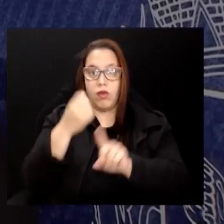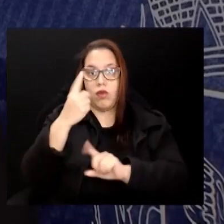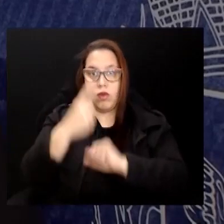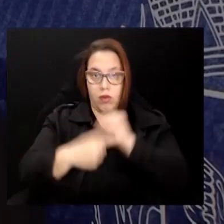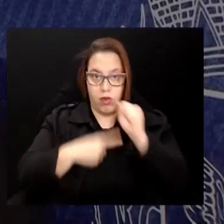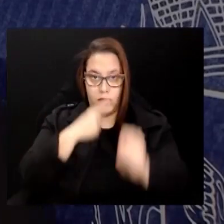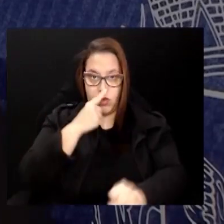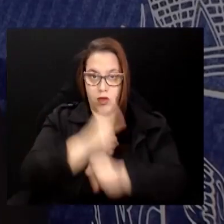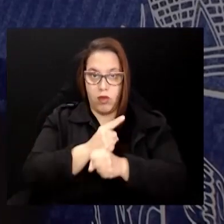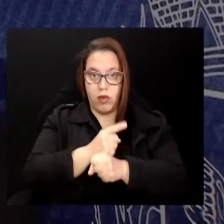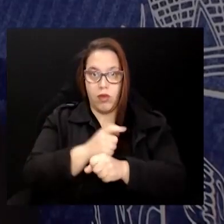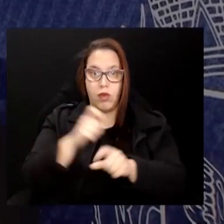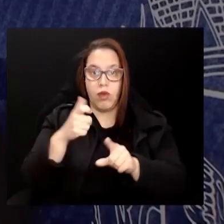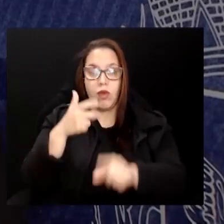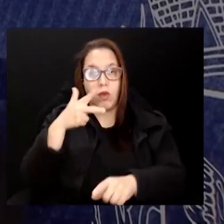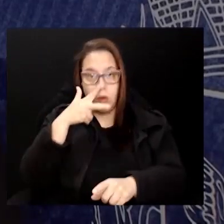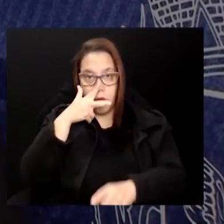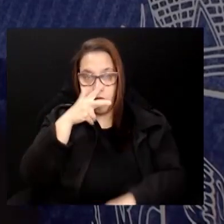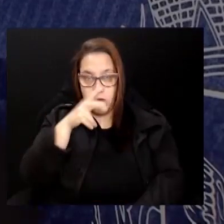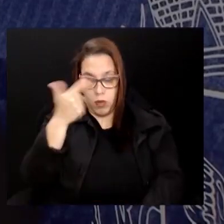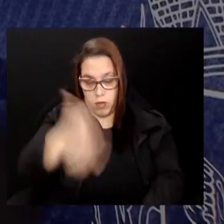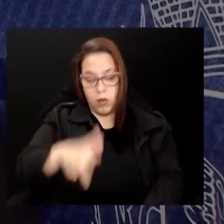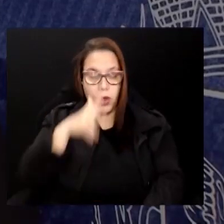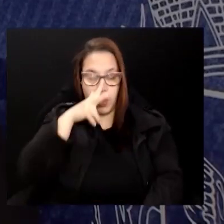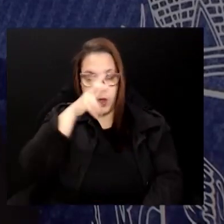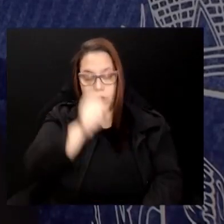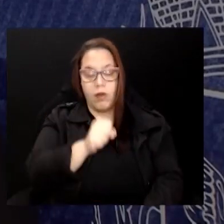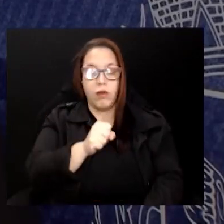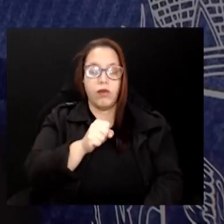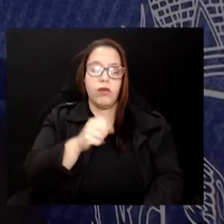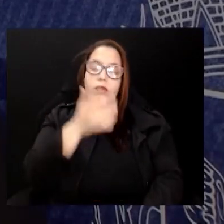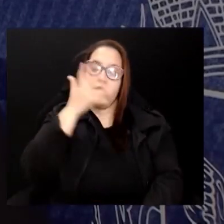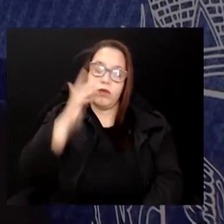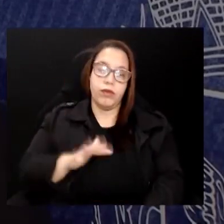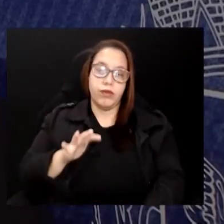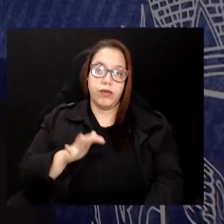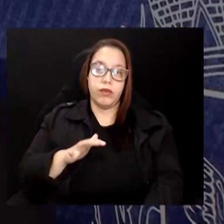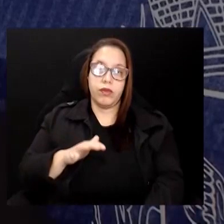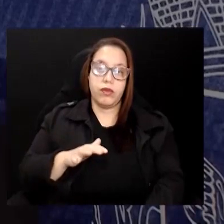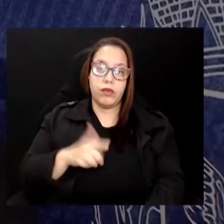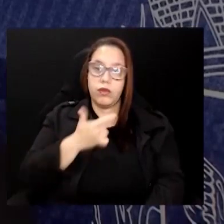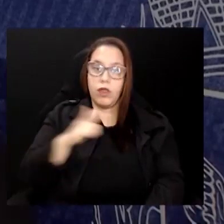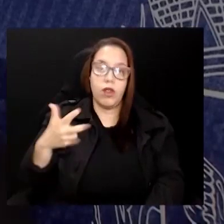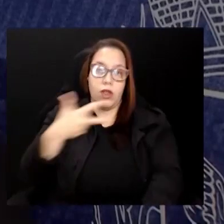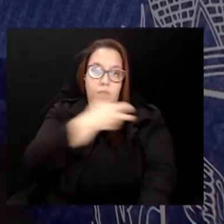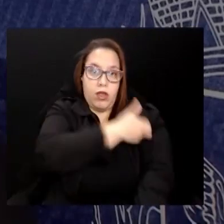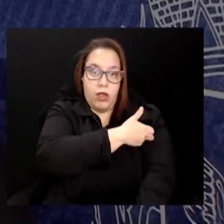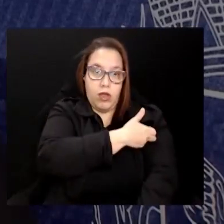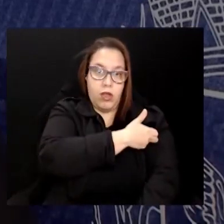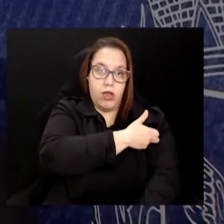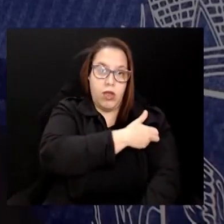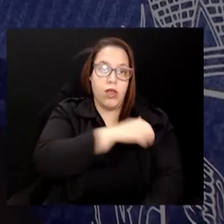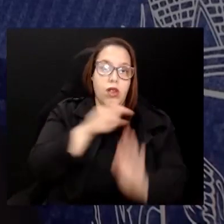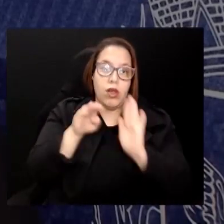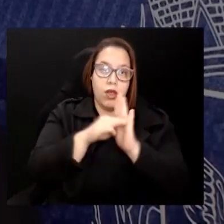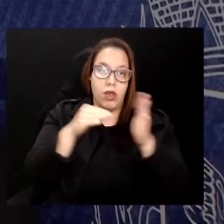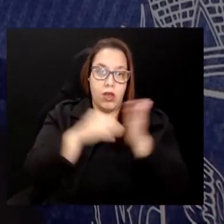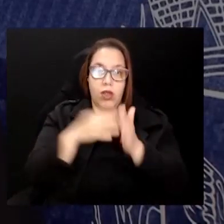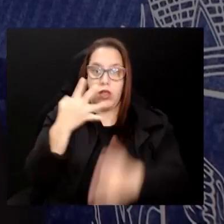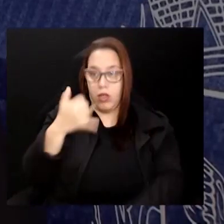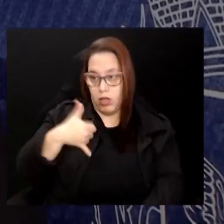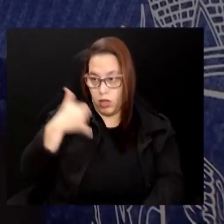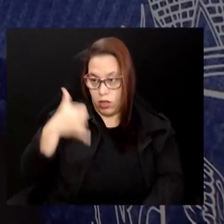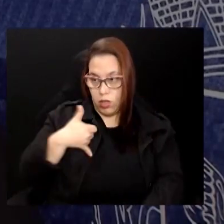reforço. Mas, caso tenha alguma criança que ainda não tem uma dessas vacinas, pode fazer até aos 4 anos. E muitas